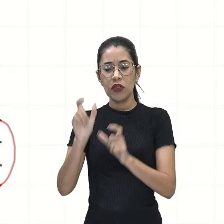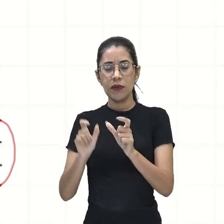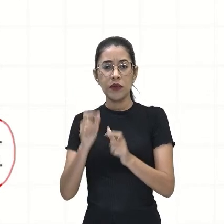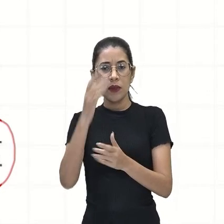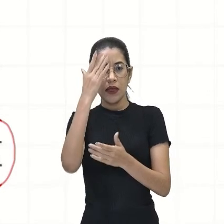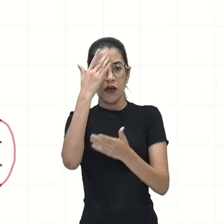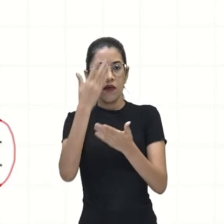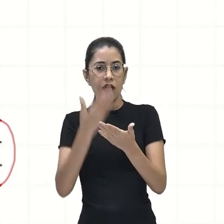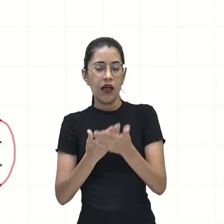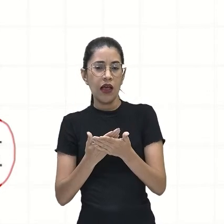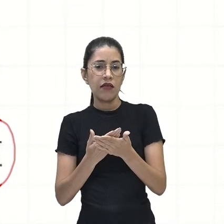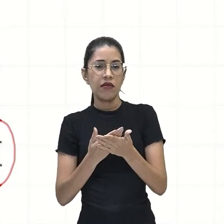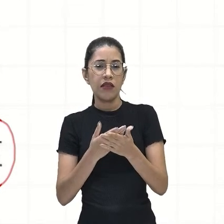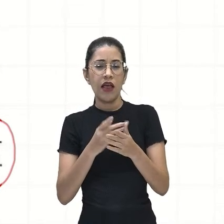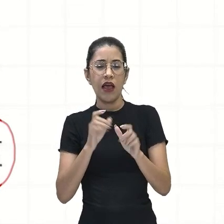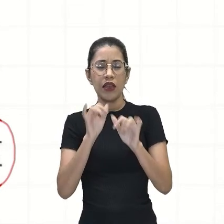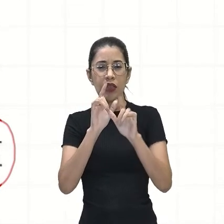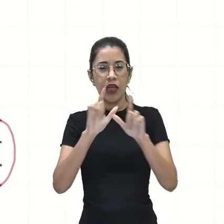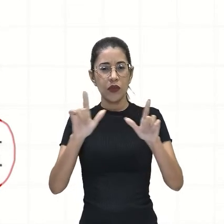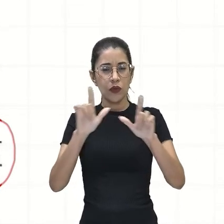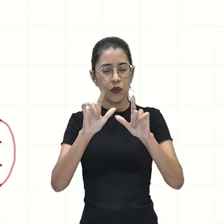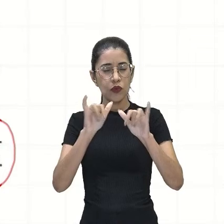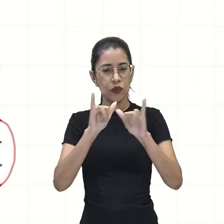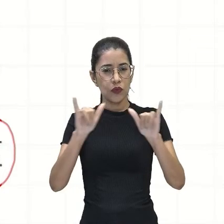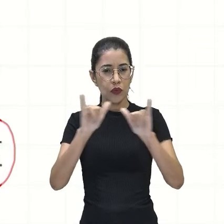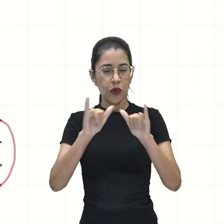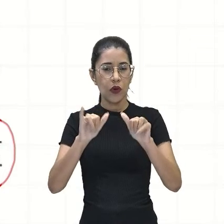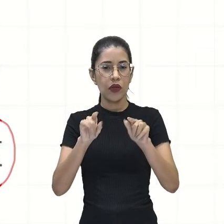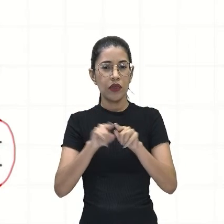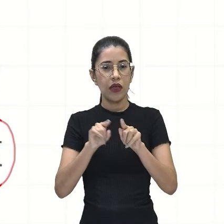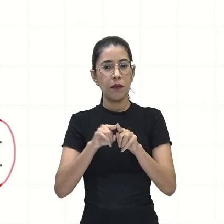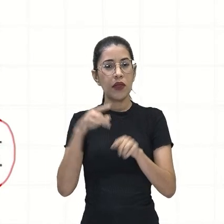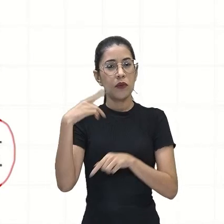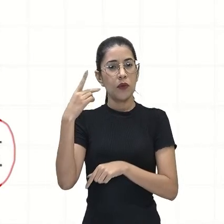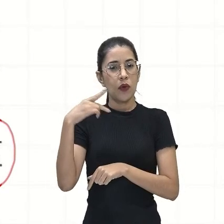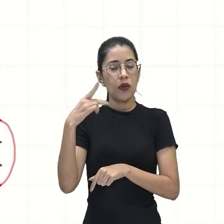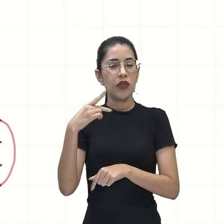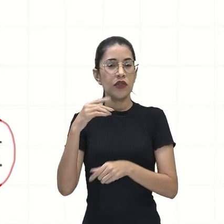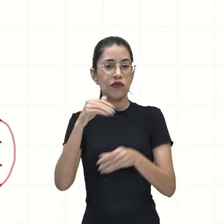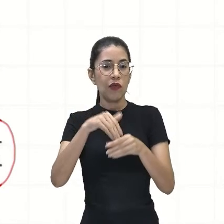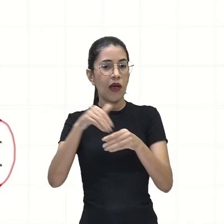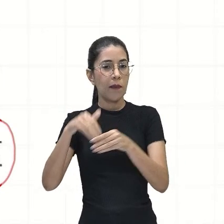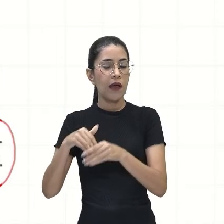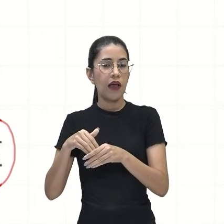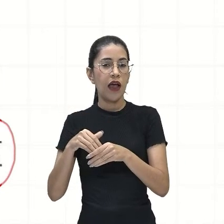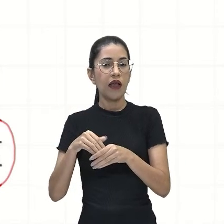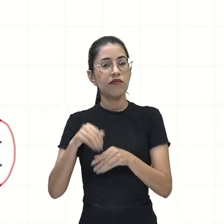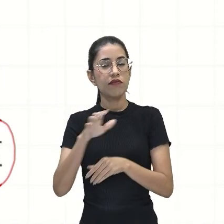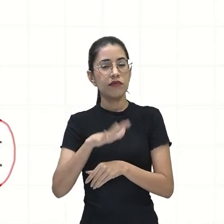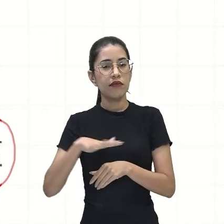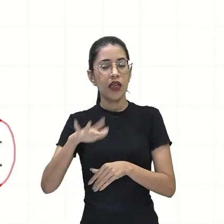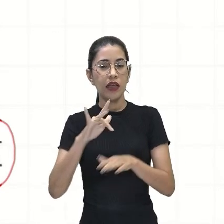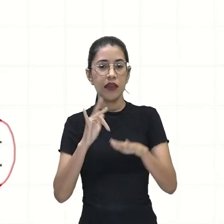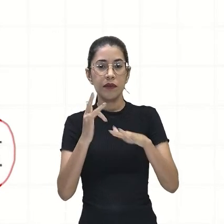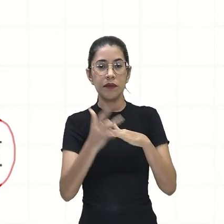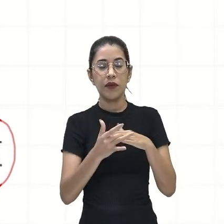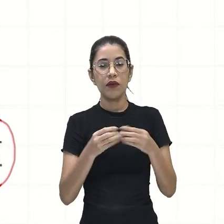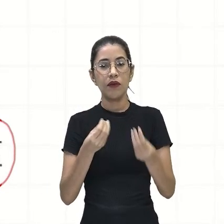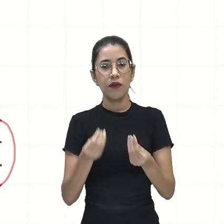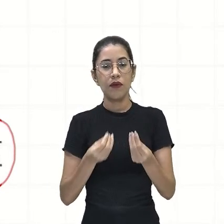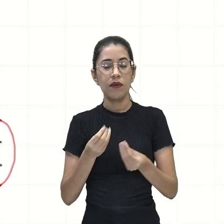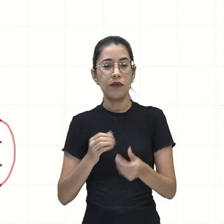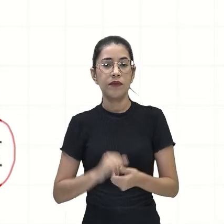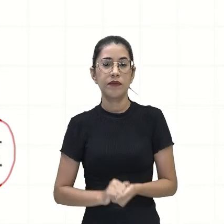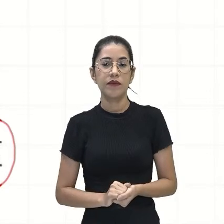no noticiário político e eleitoral desses meios, né? E aqui os valores estão em